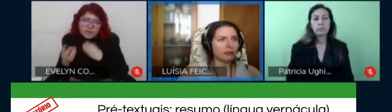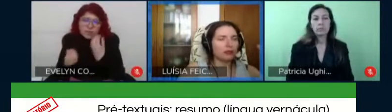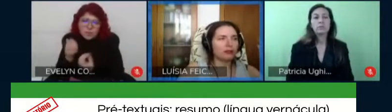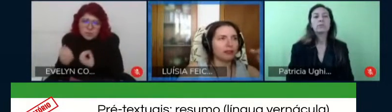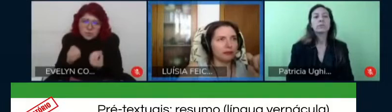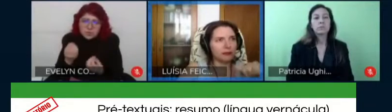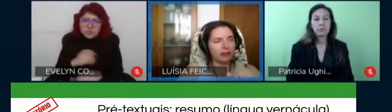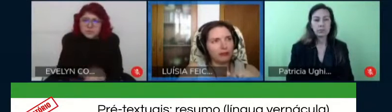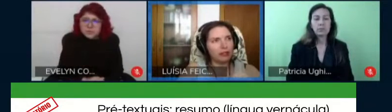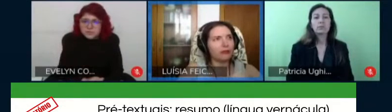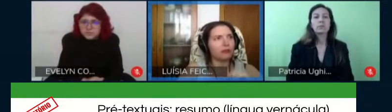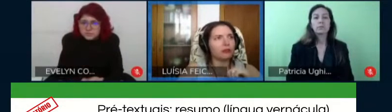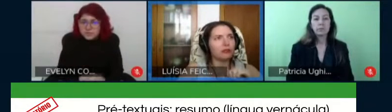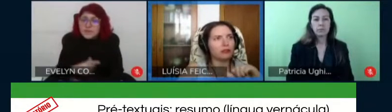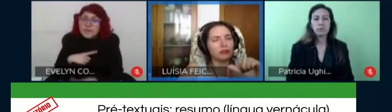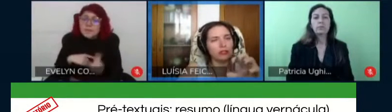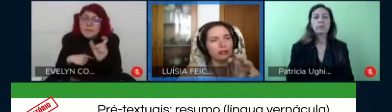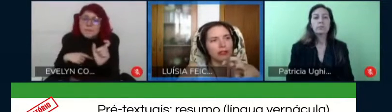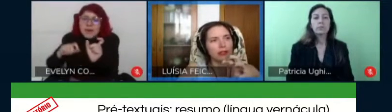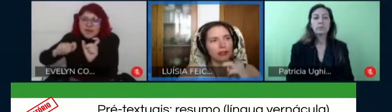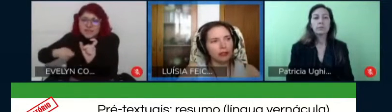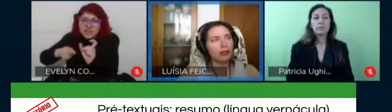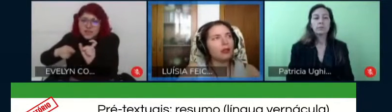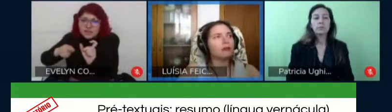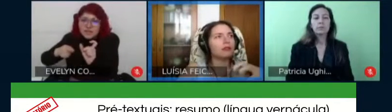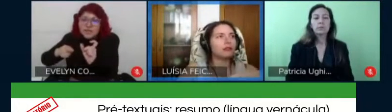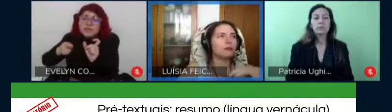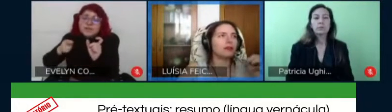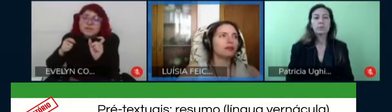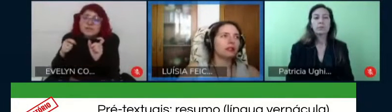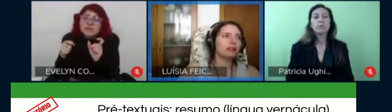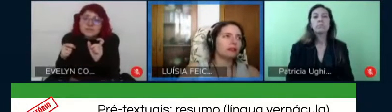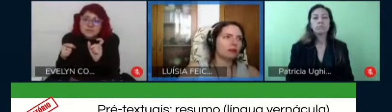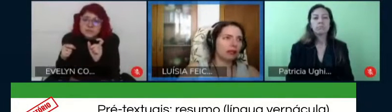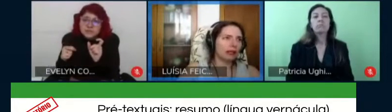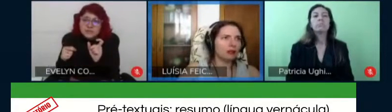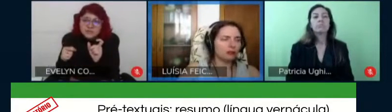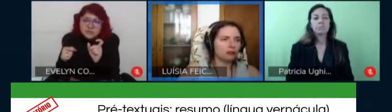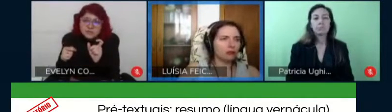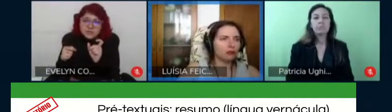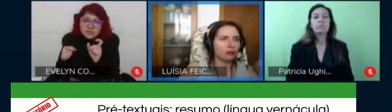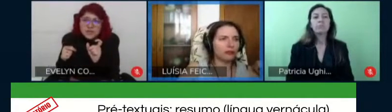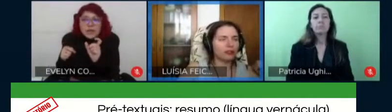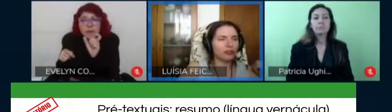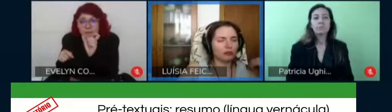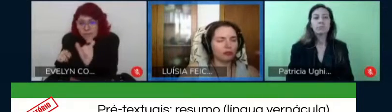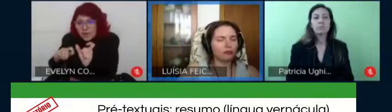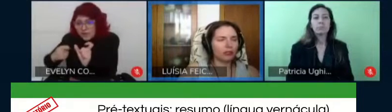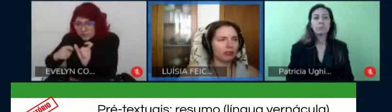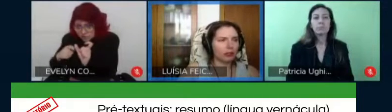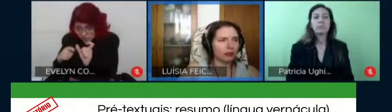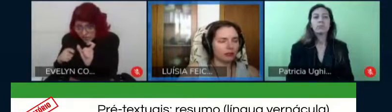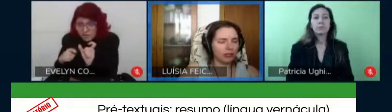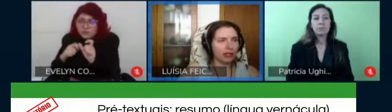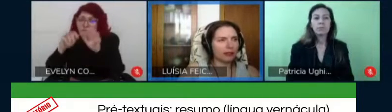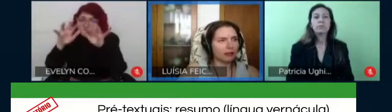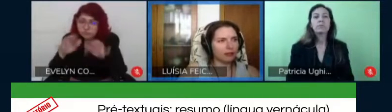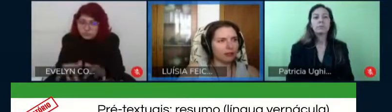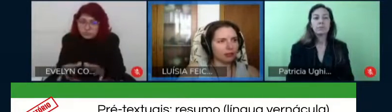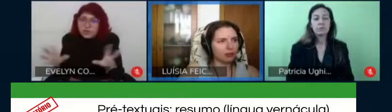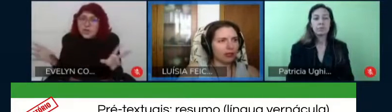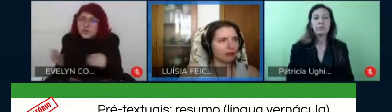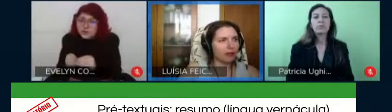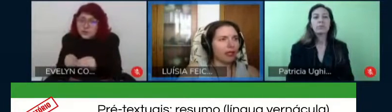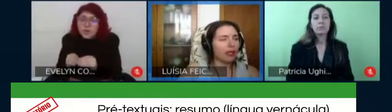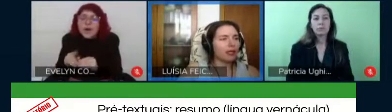que são as mesmas palavras-chave que vocês utilizarem aqui, vocês também utilizam lá na ficha, quando forem gerar